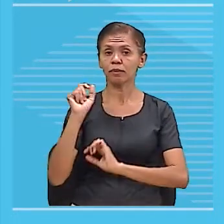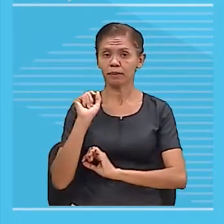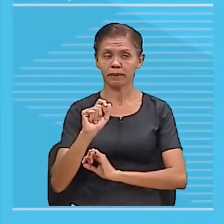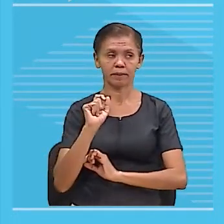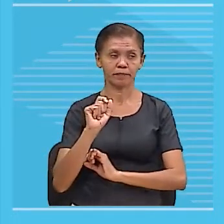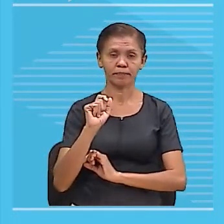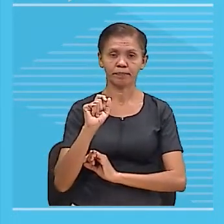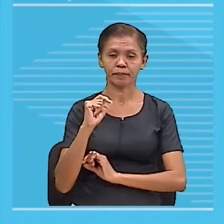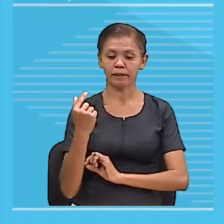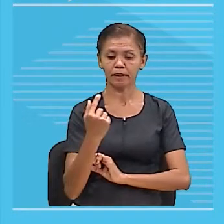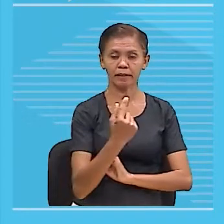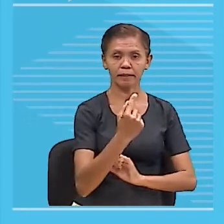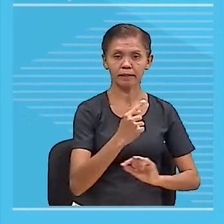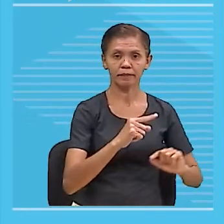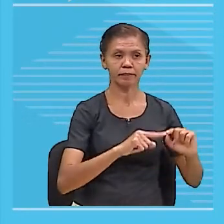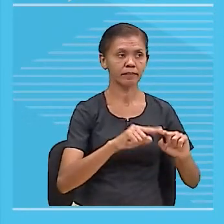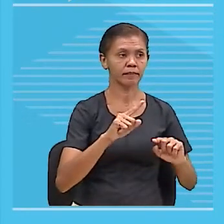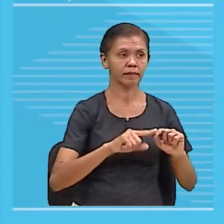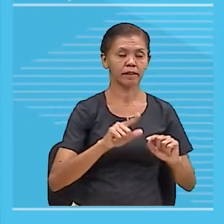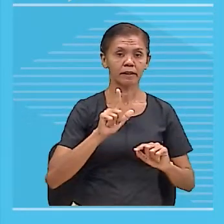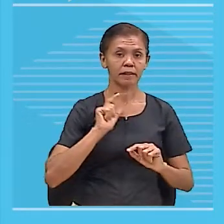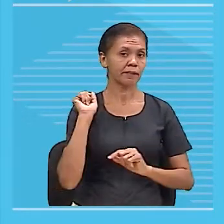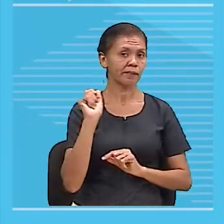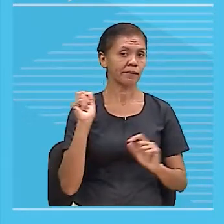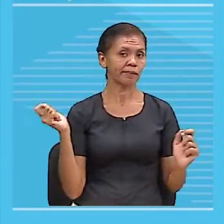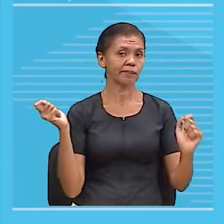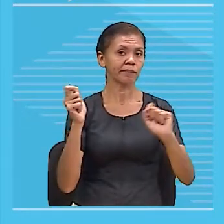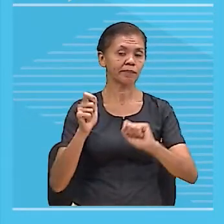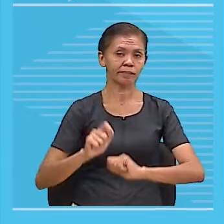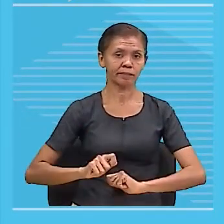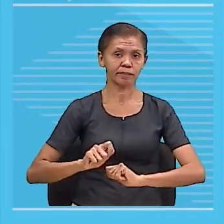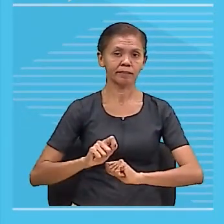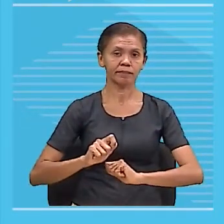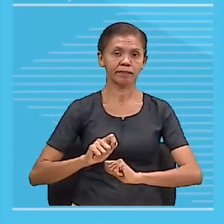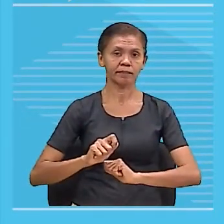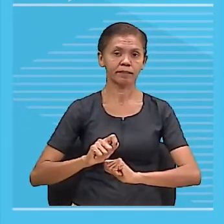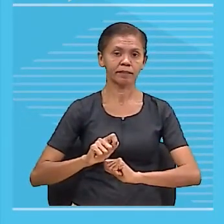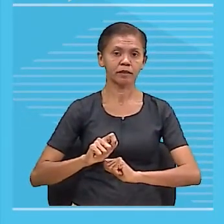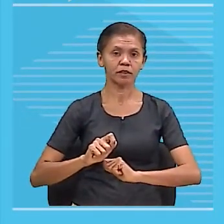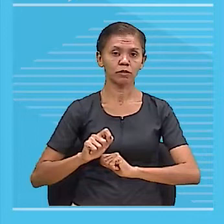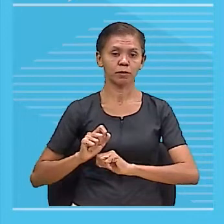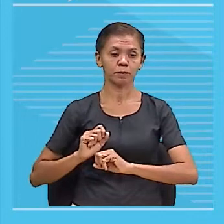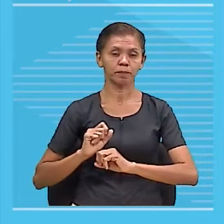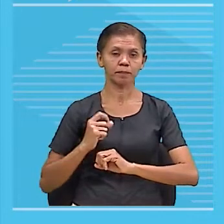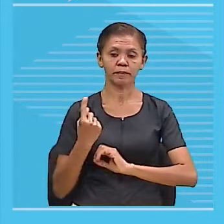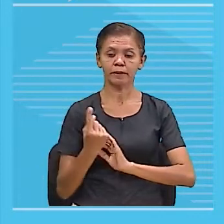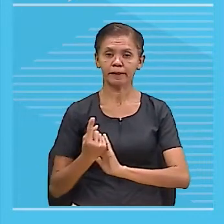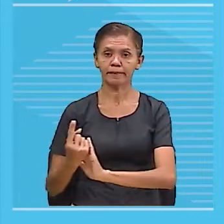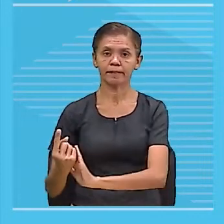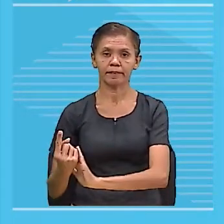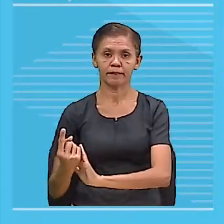material ele vai ter uma capacidade de isolar o